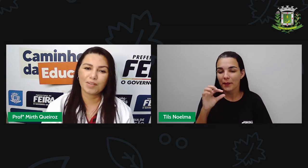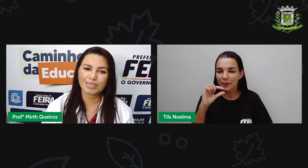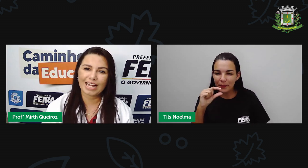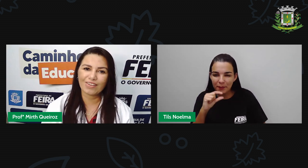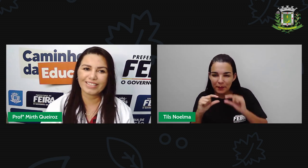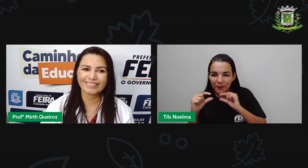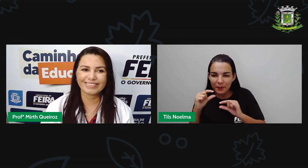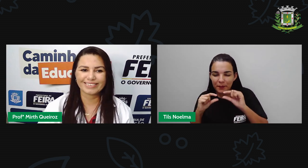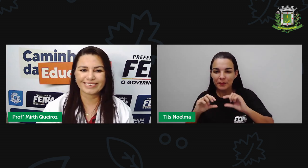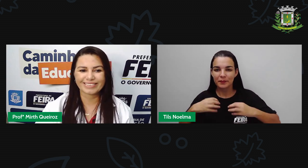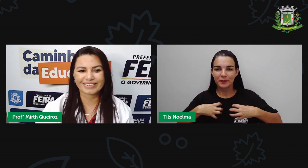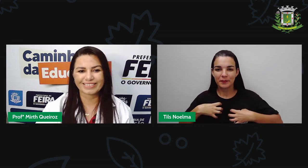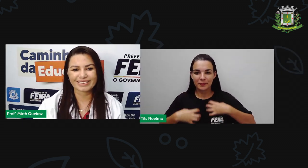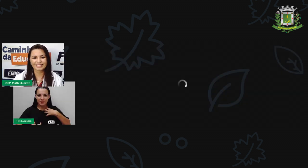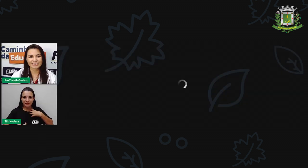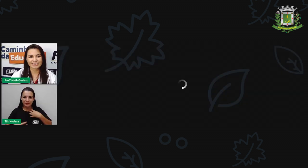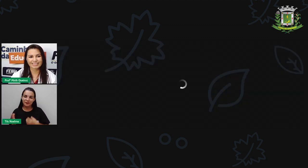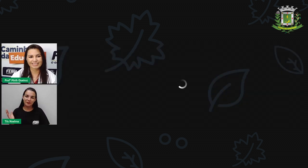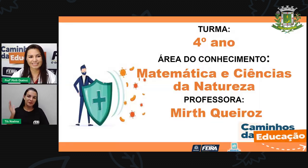Vamos à aula?